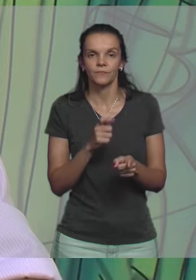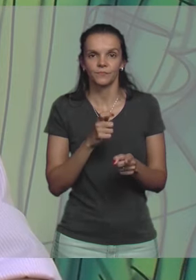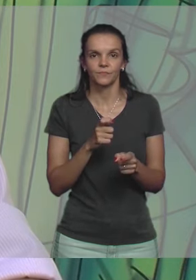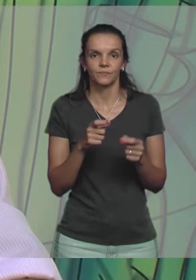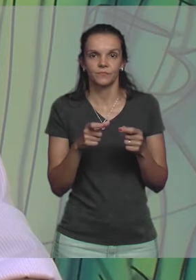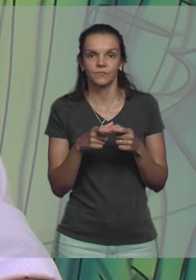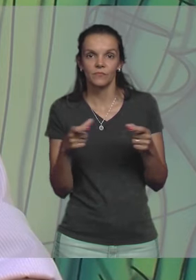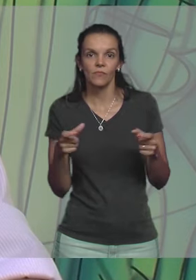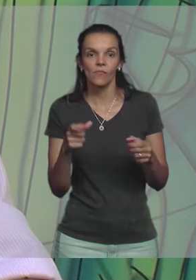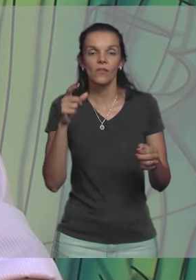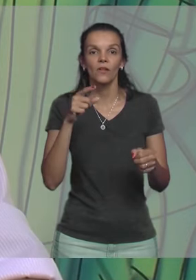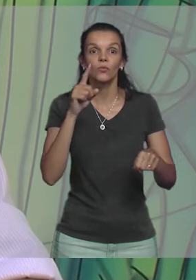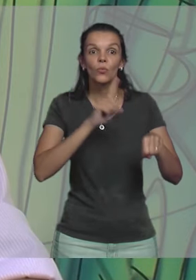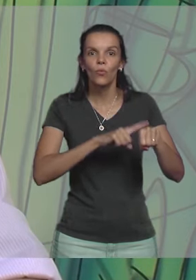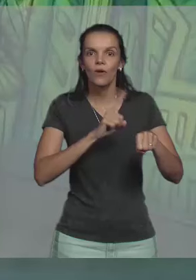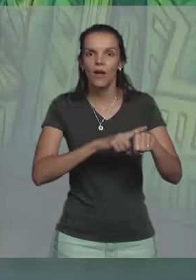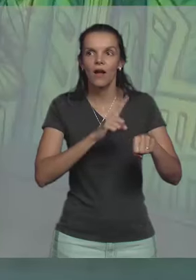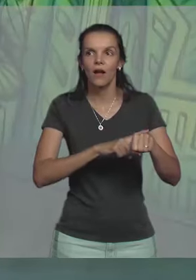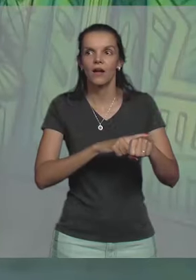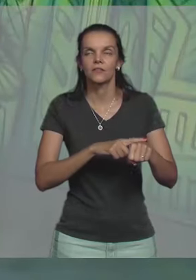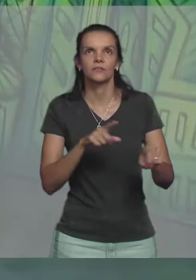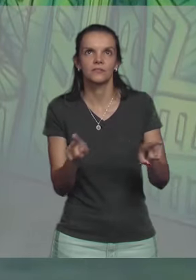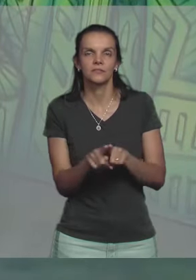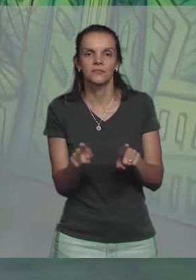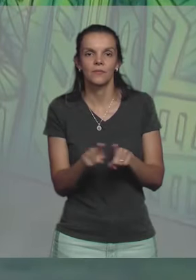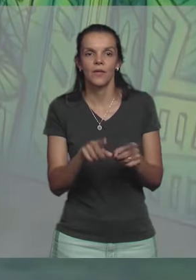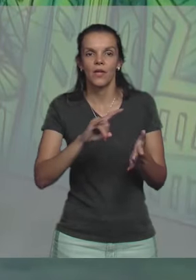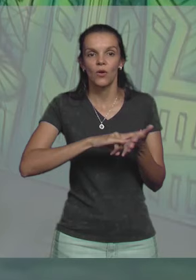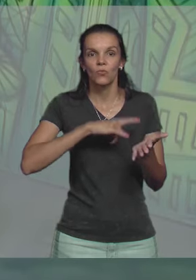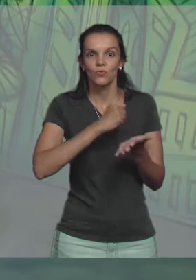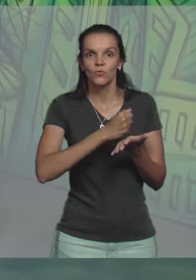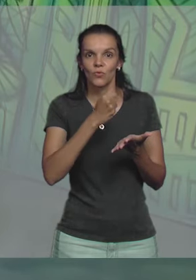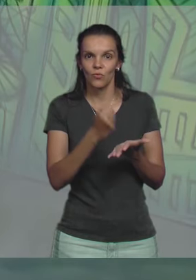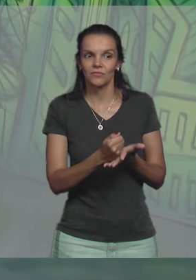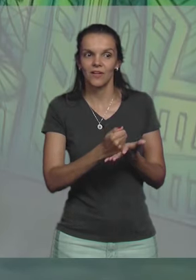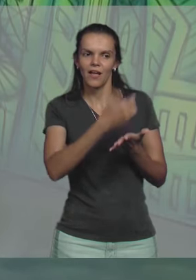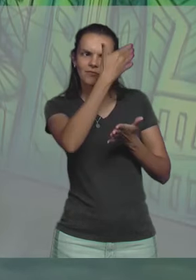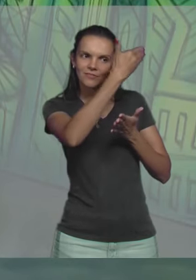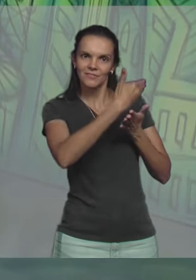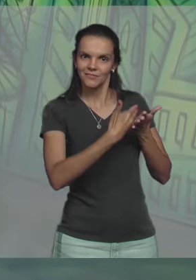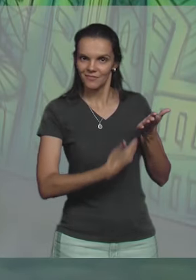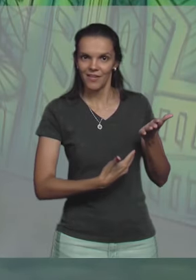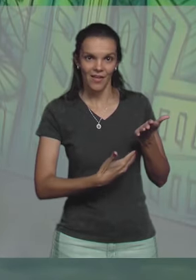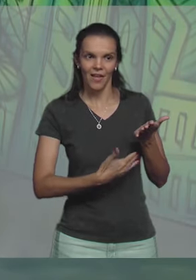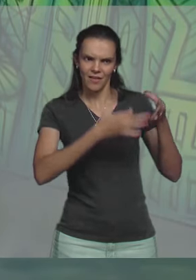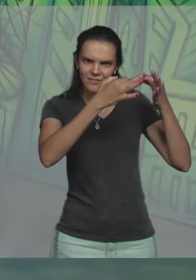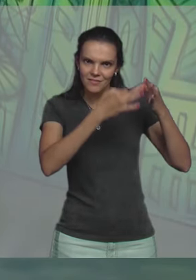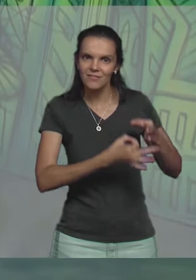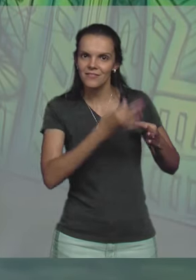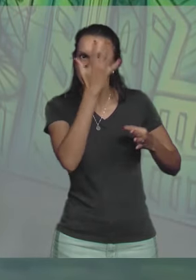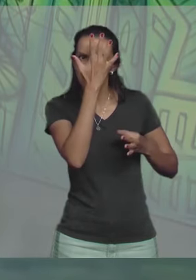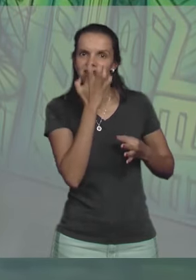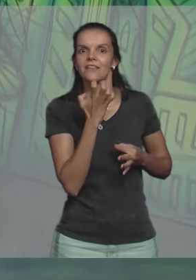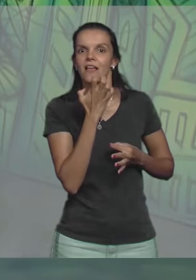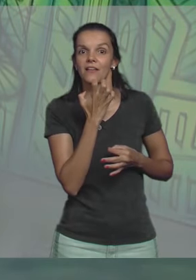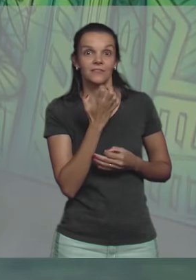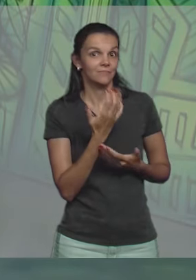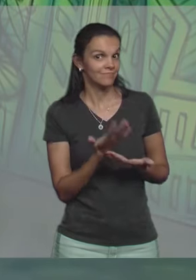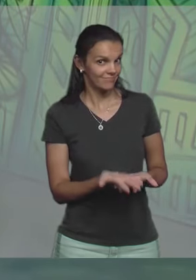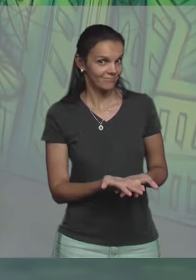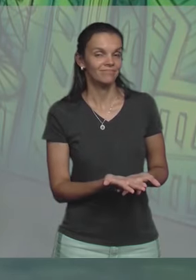uma pontualidade. Há pouca transparência nos contratos com as concessionárias, né, de